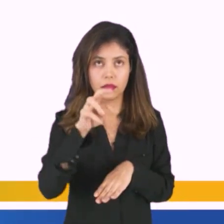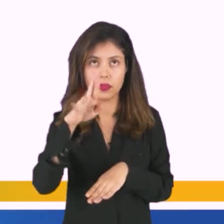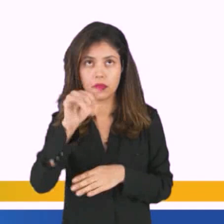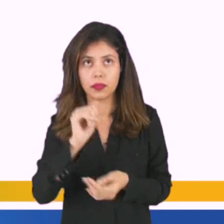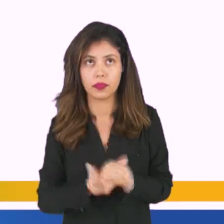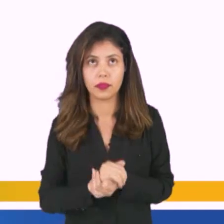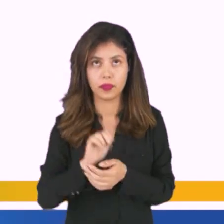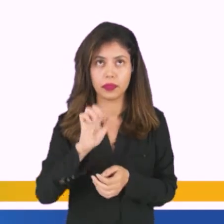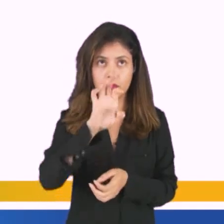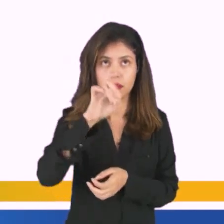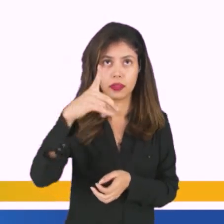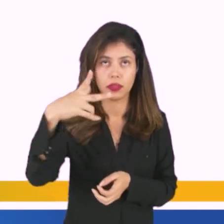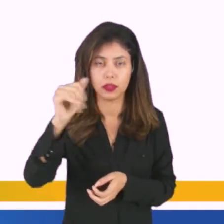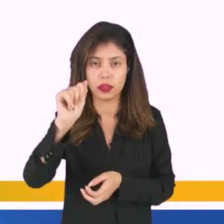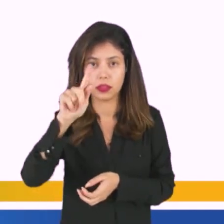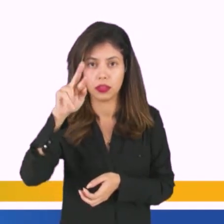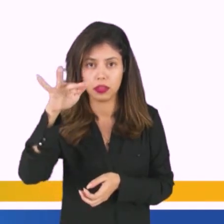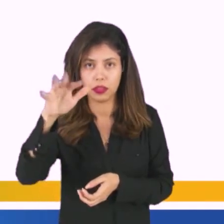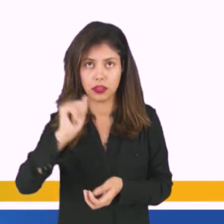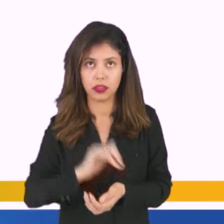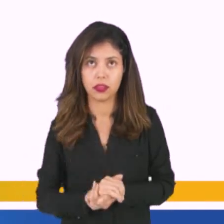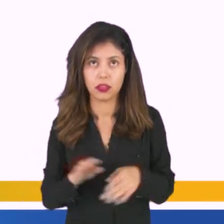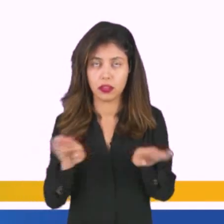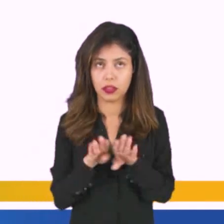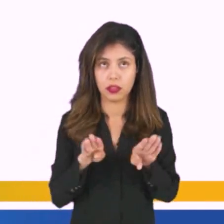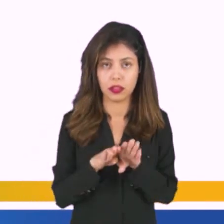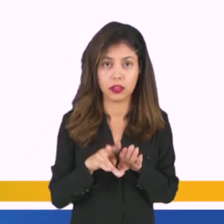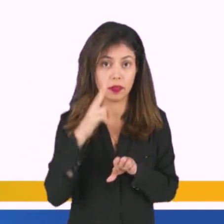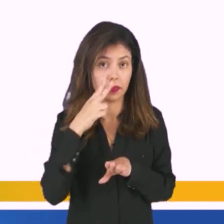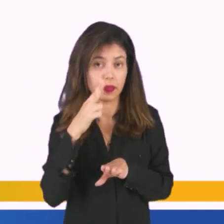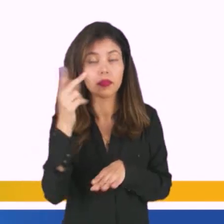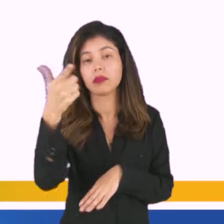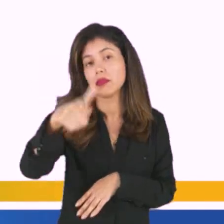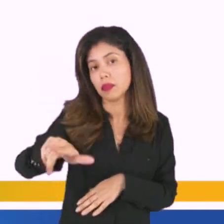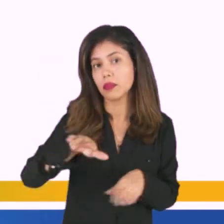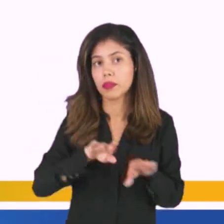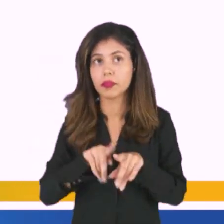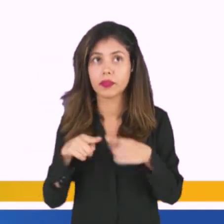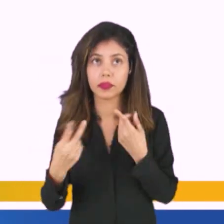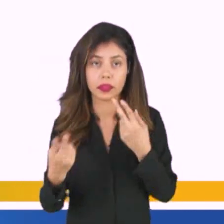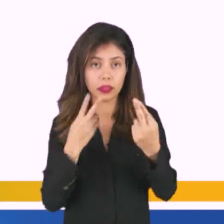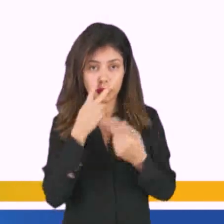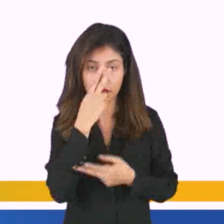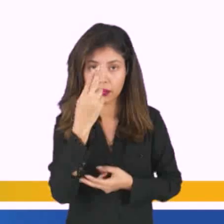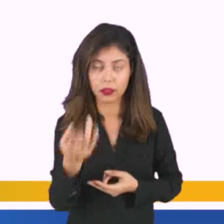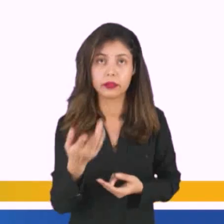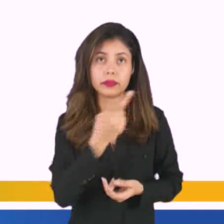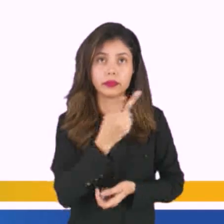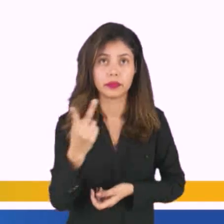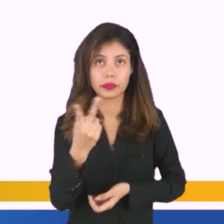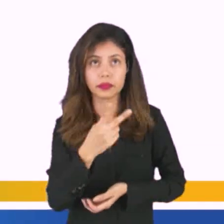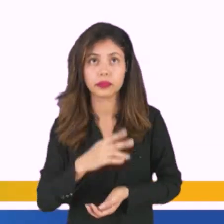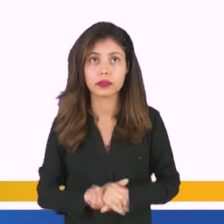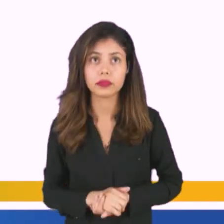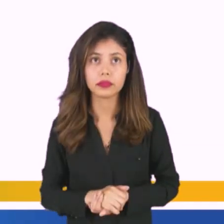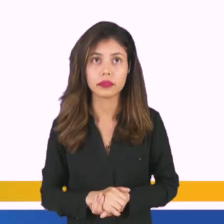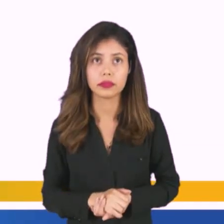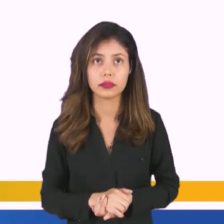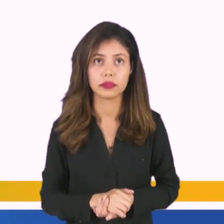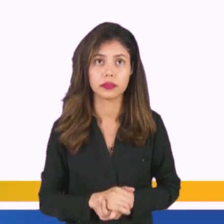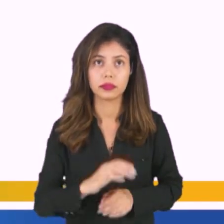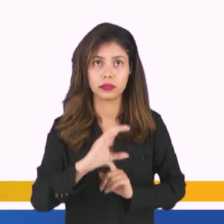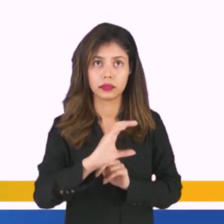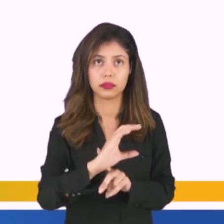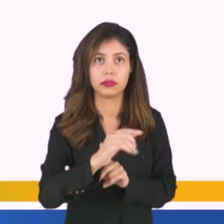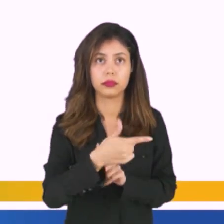geométrica, que nós estamos revendo de novo, olha só a semelhança no plano. e a fórmula molecular a mesma,